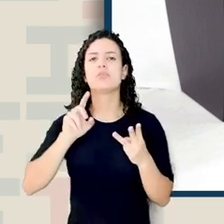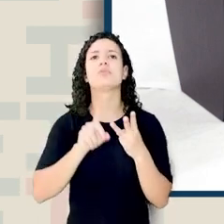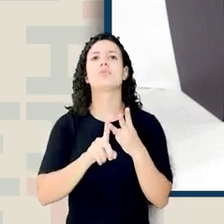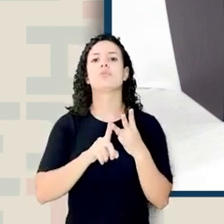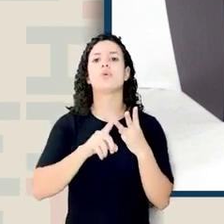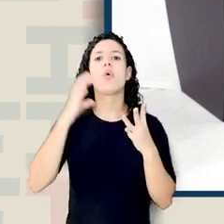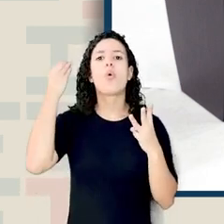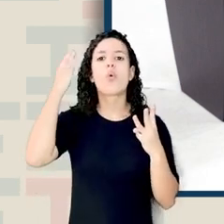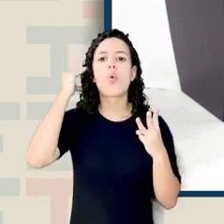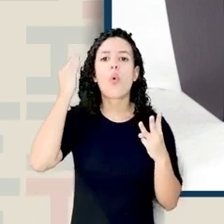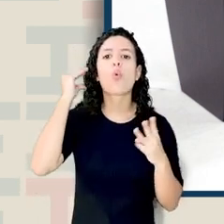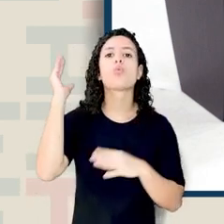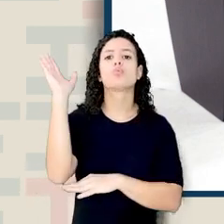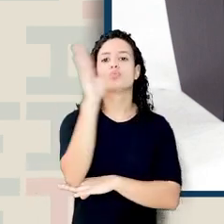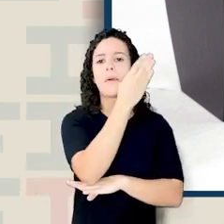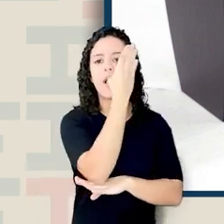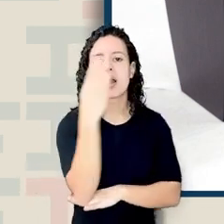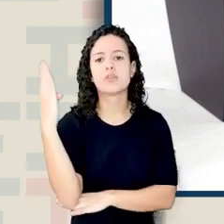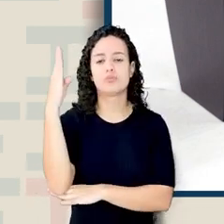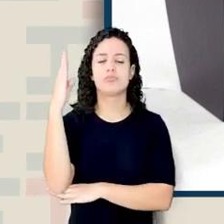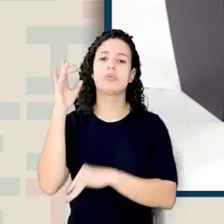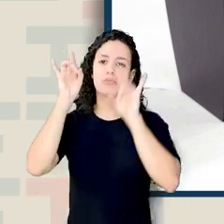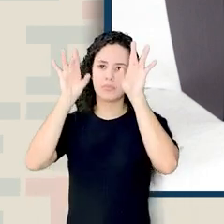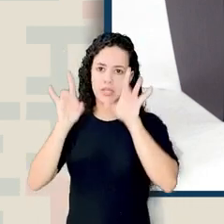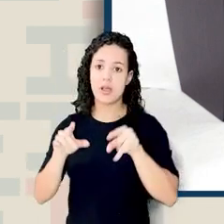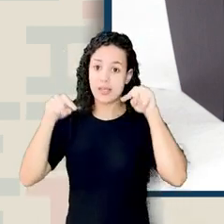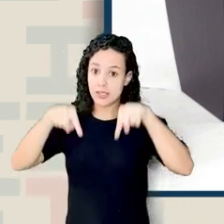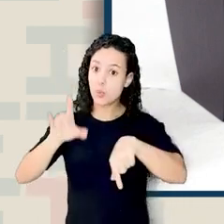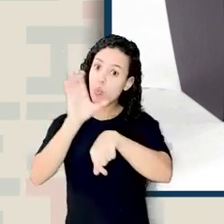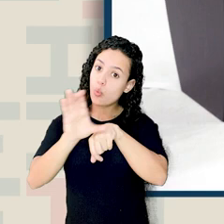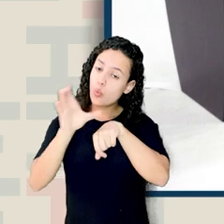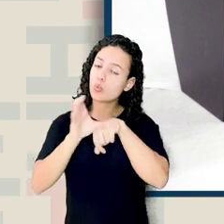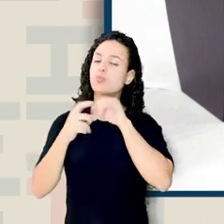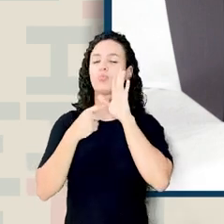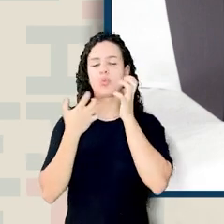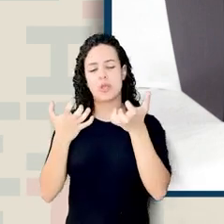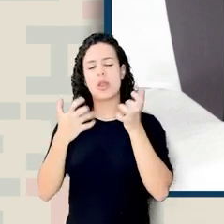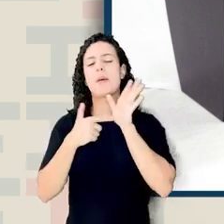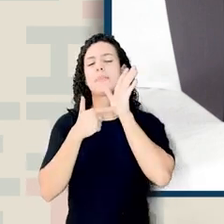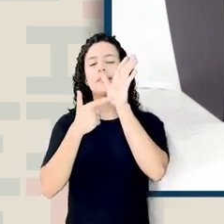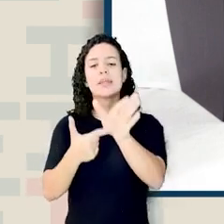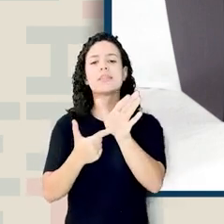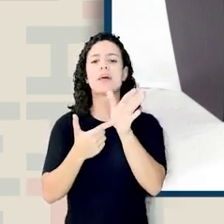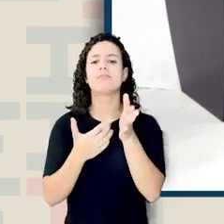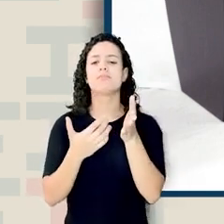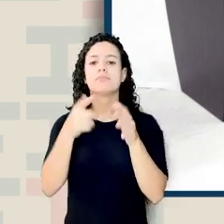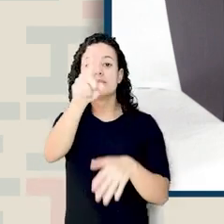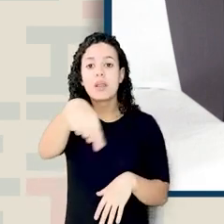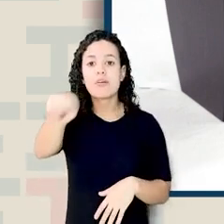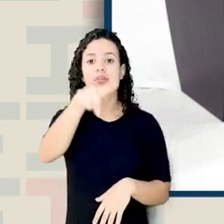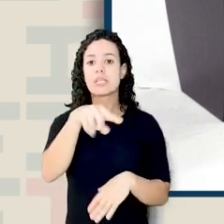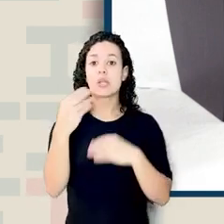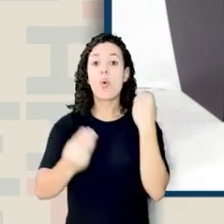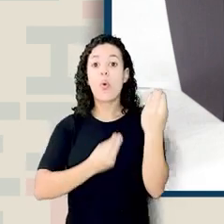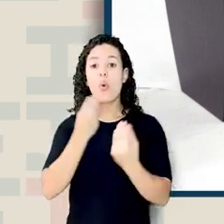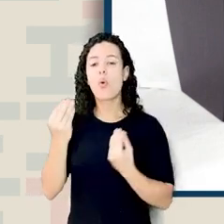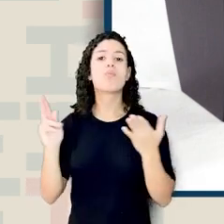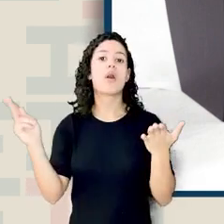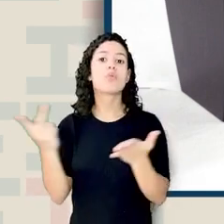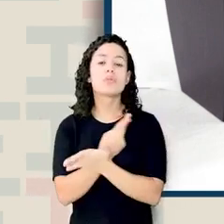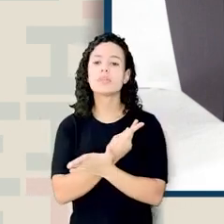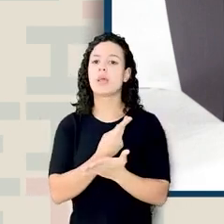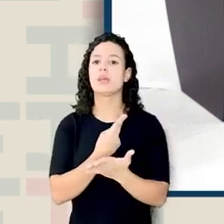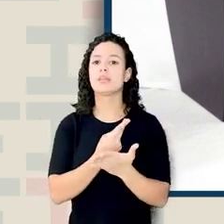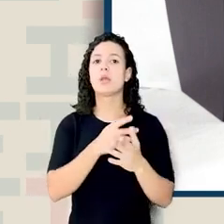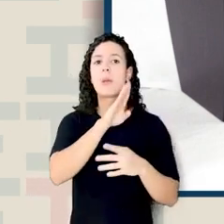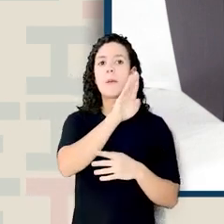de maracatu. Em especial aqui para esse curso eu quis trazer e mostrar para vocês como é que acontece essa